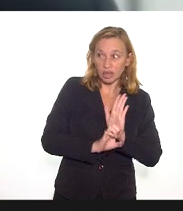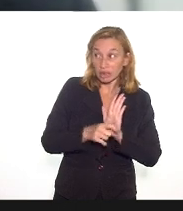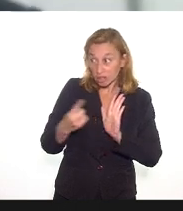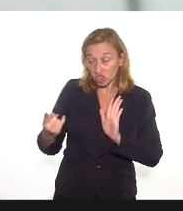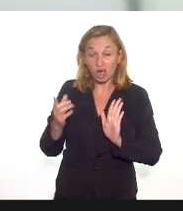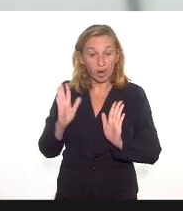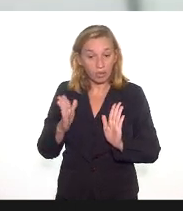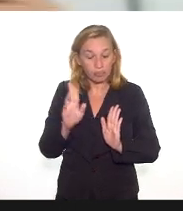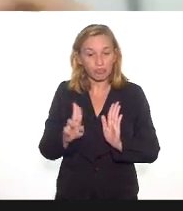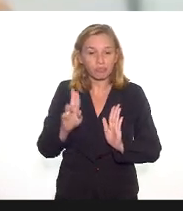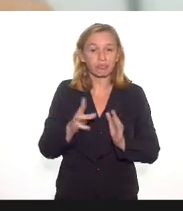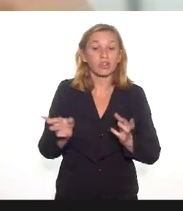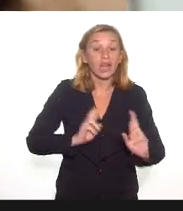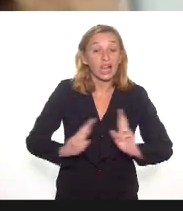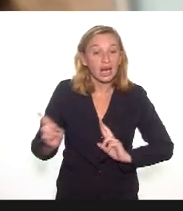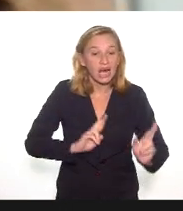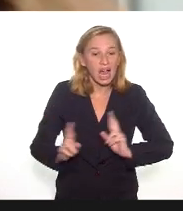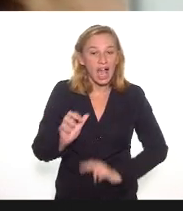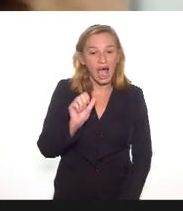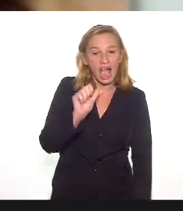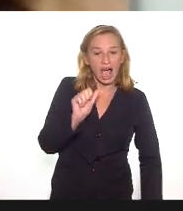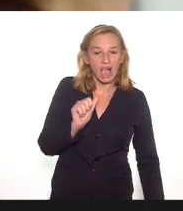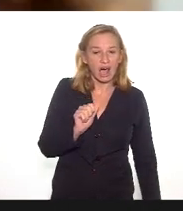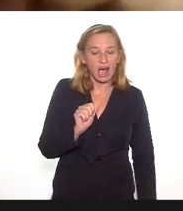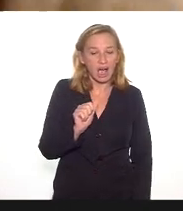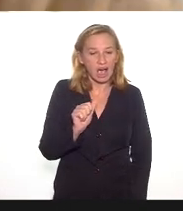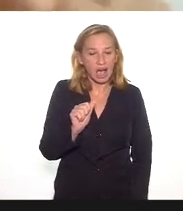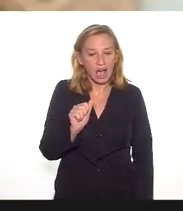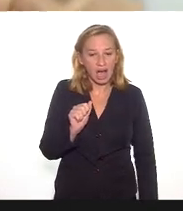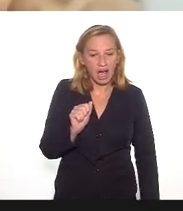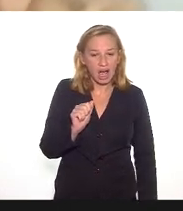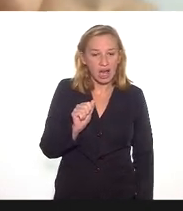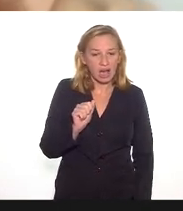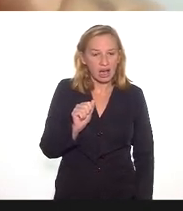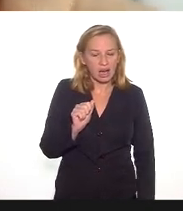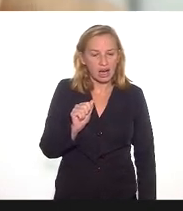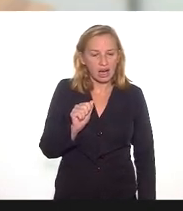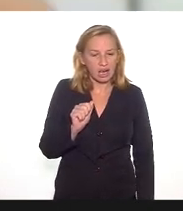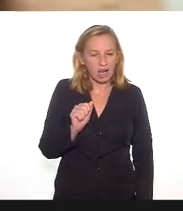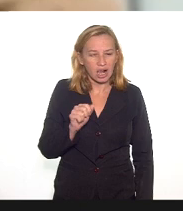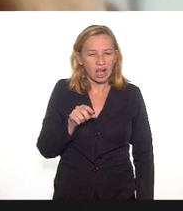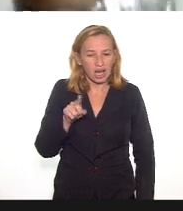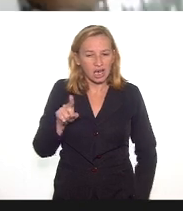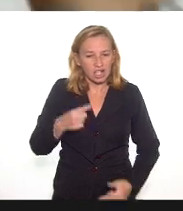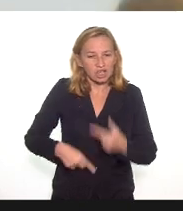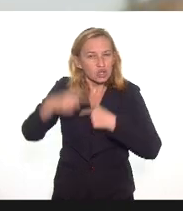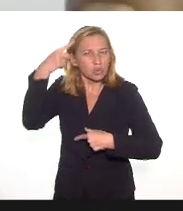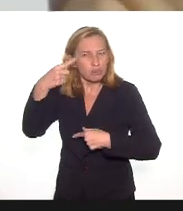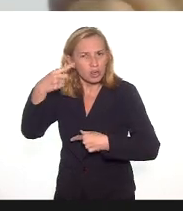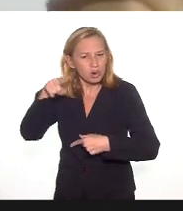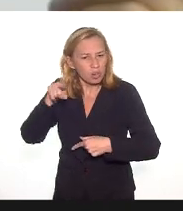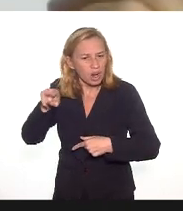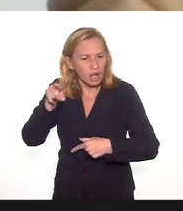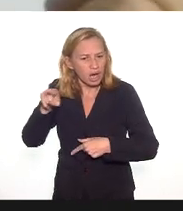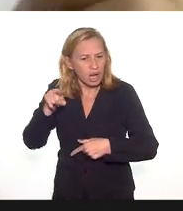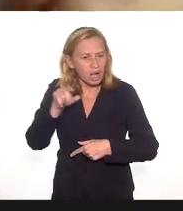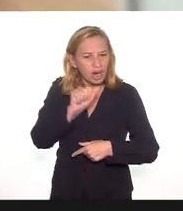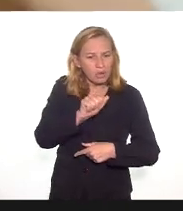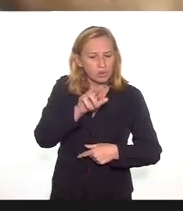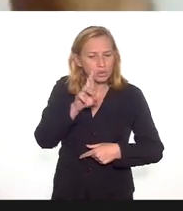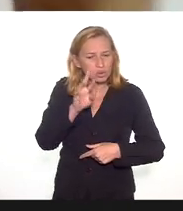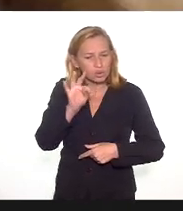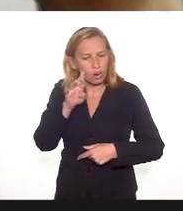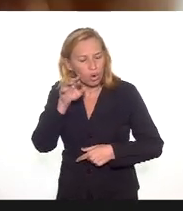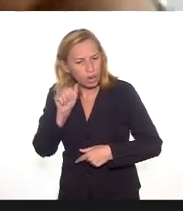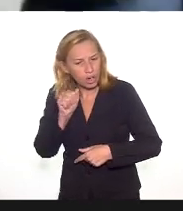relação ao ágio, aquilo que passou, superou a outorga,